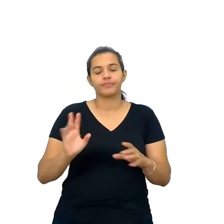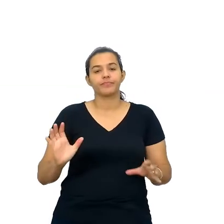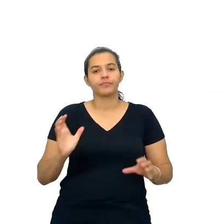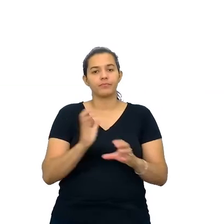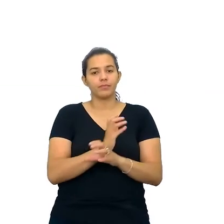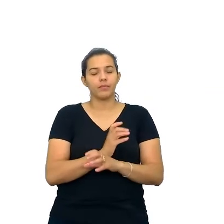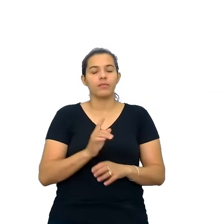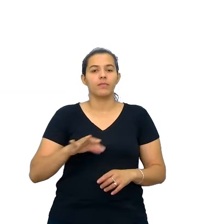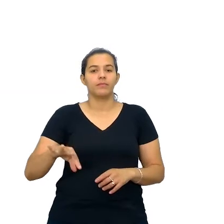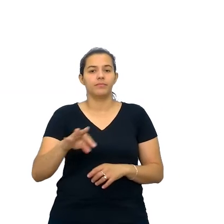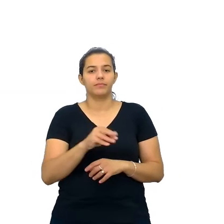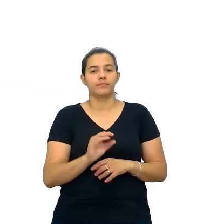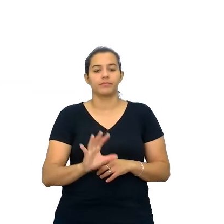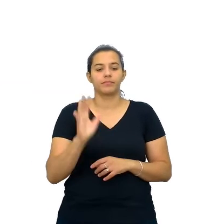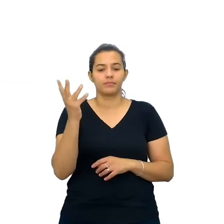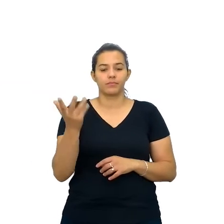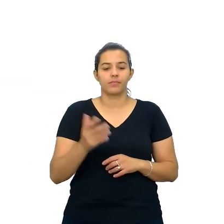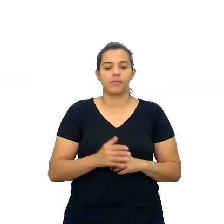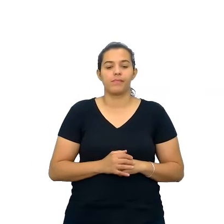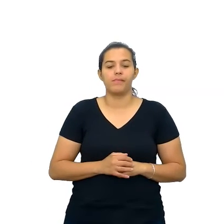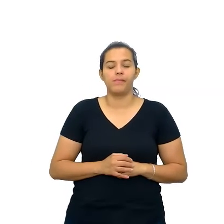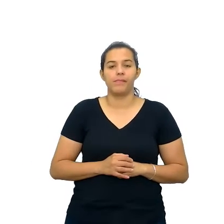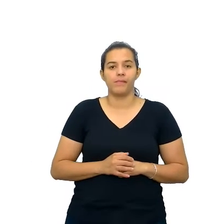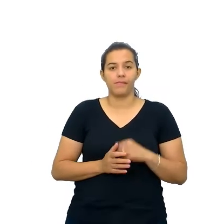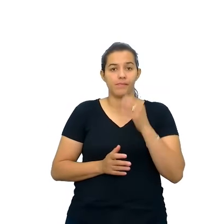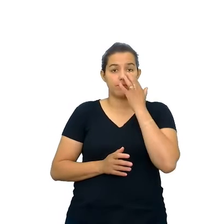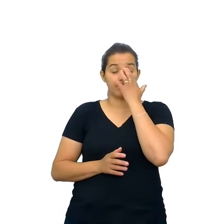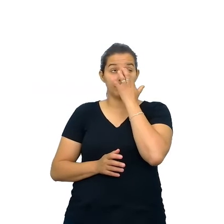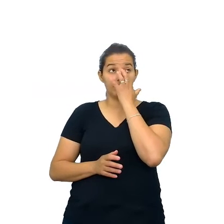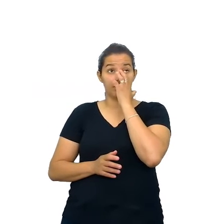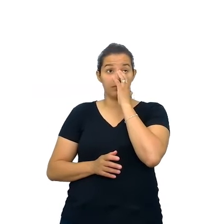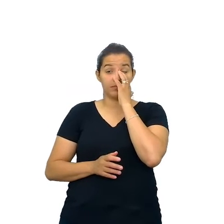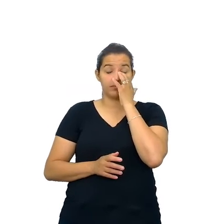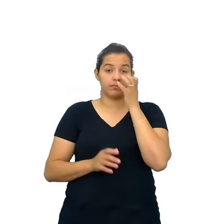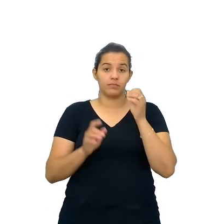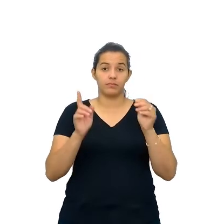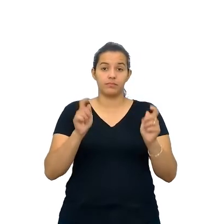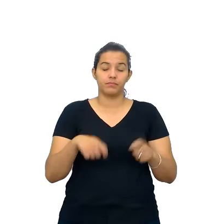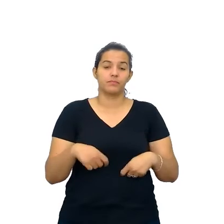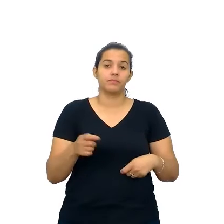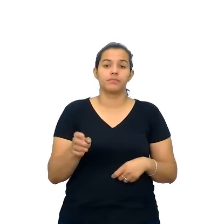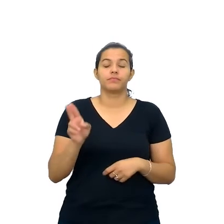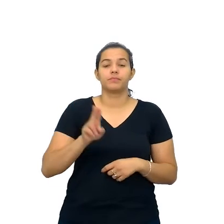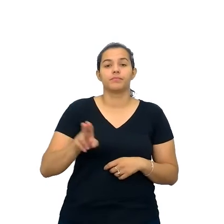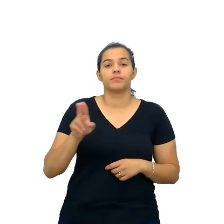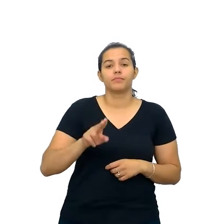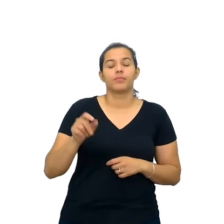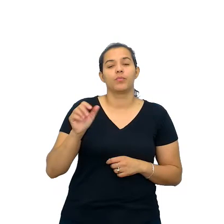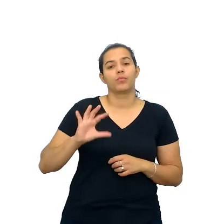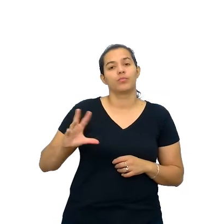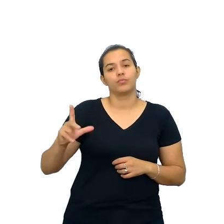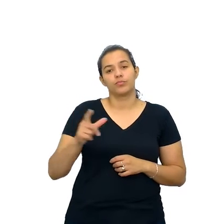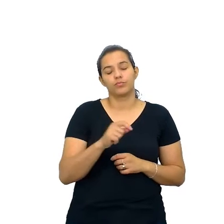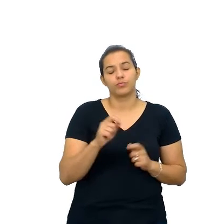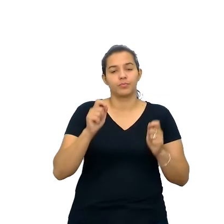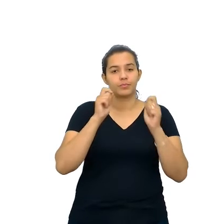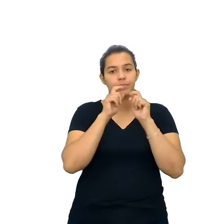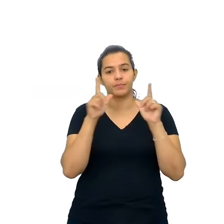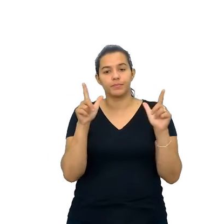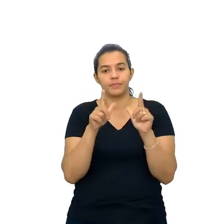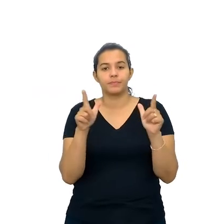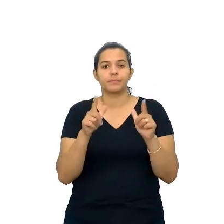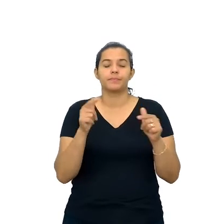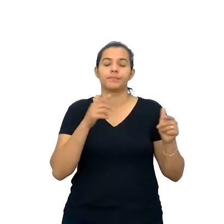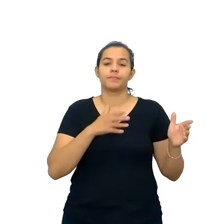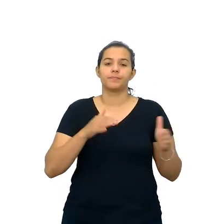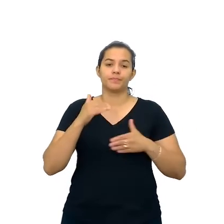aí dessa situação. Então, como pudemos perceber, ela usou todo aí um foco atencional, o